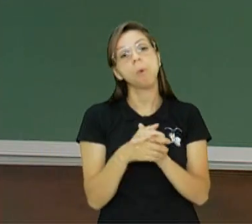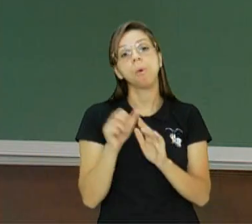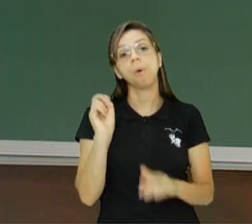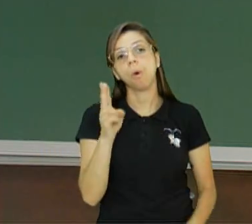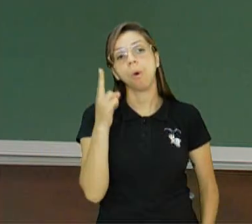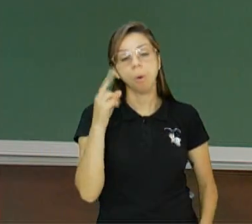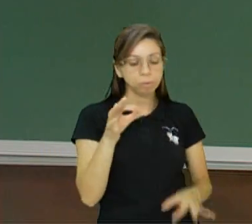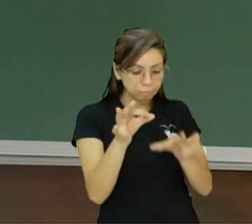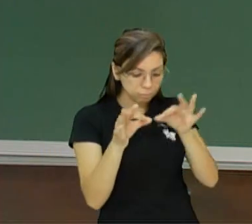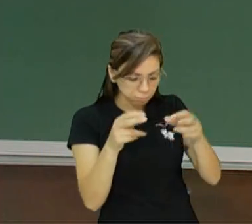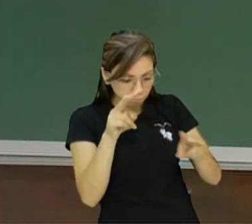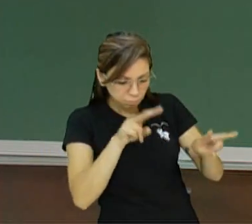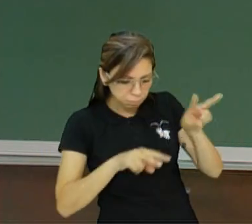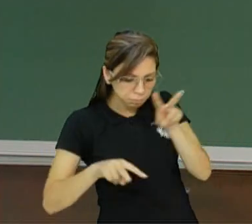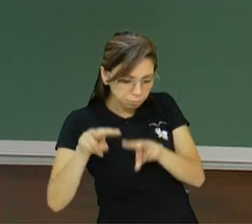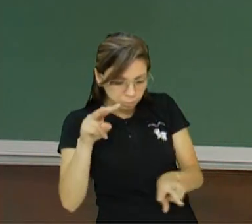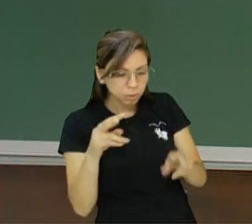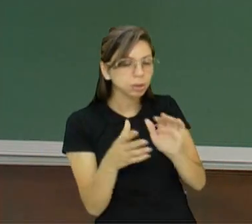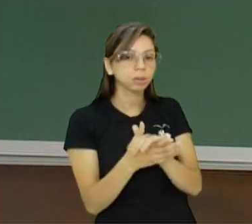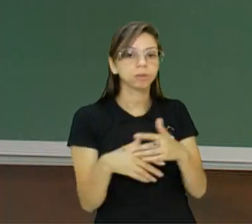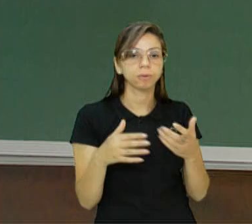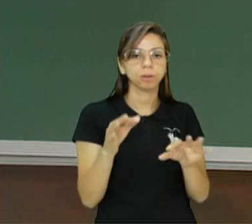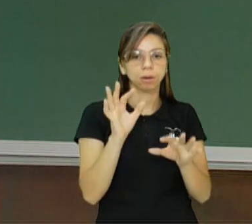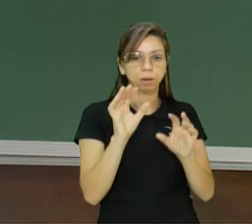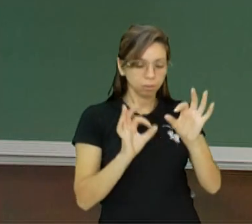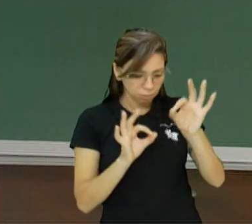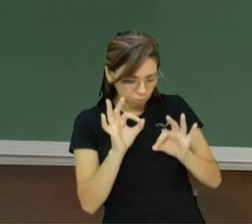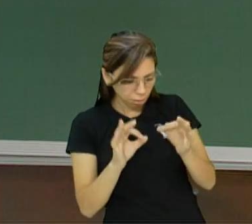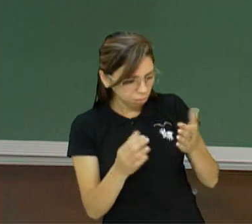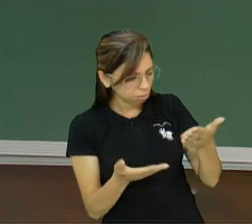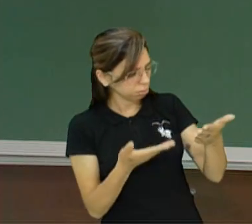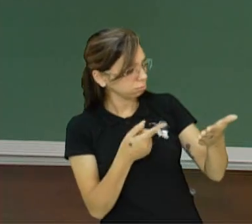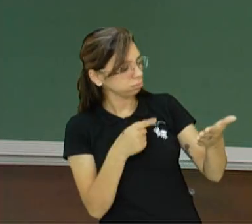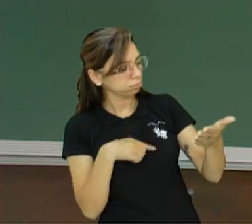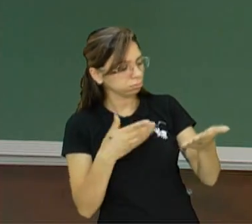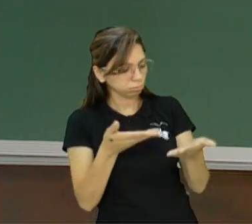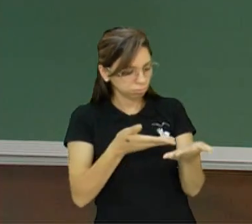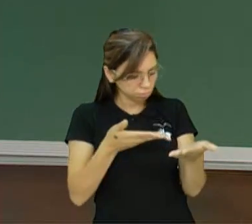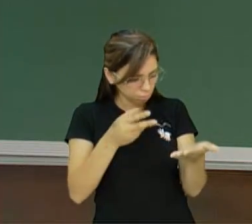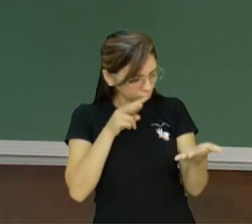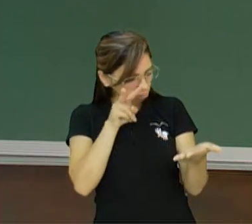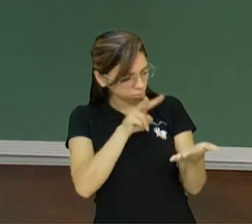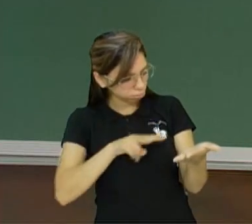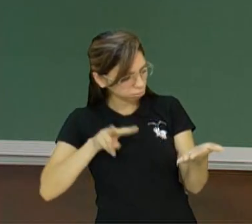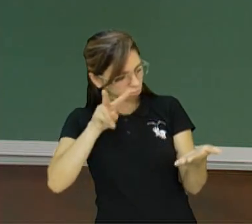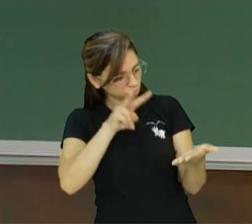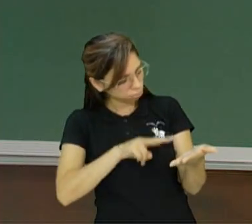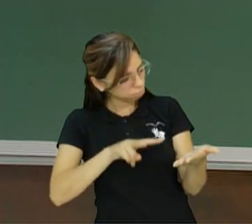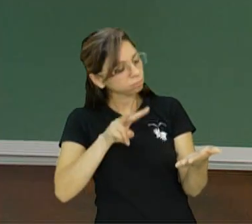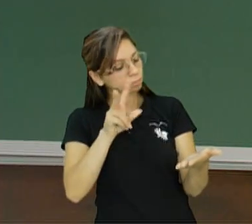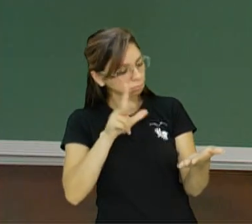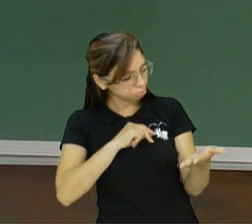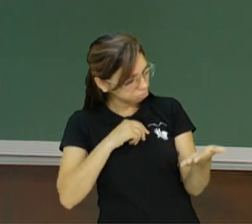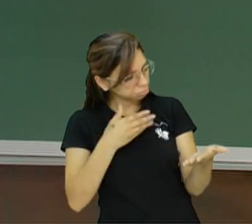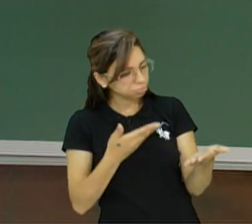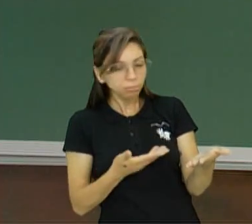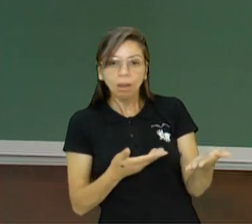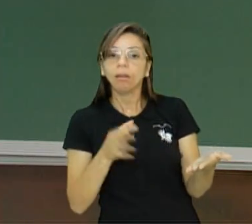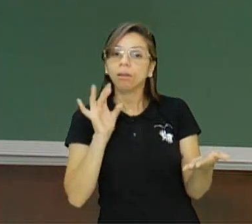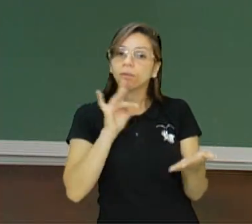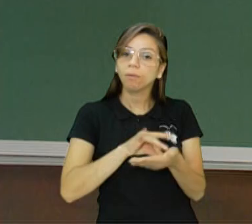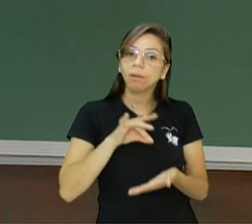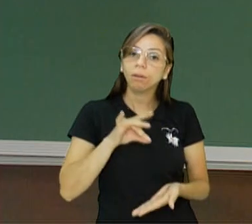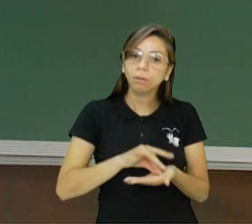está falando. Se você construiu, você está com ele ali na sua mão, é a oportunidade que você tem de olhar e ver tudo aquilo que a prof